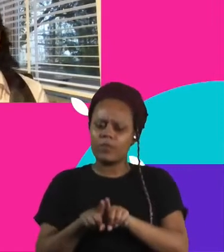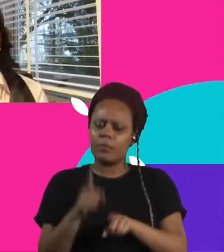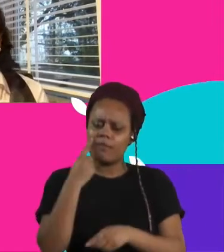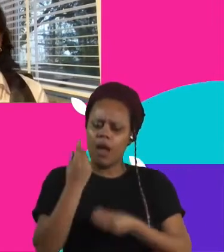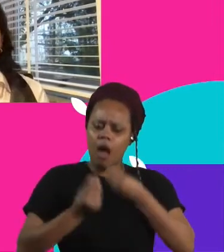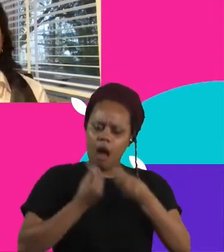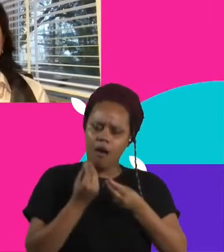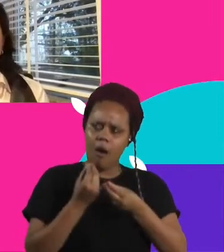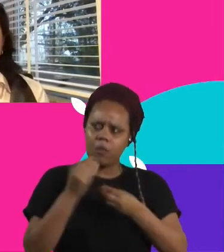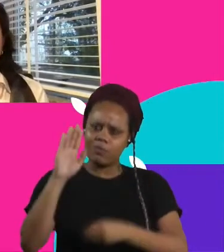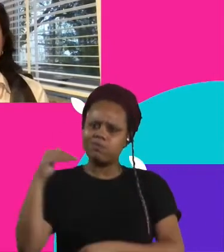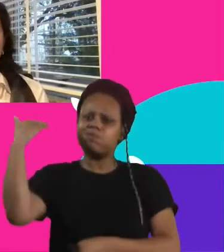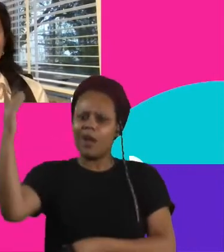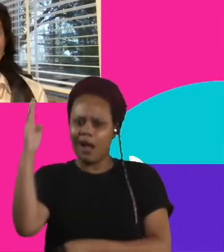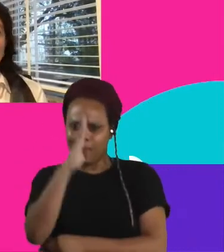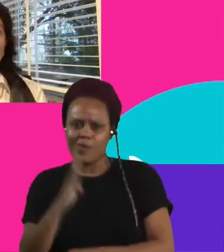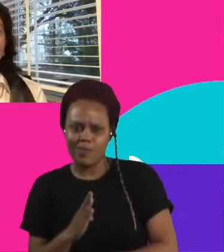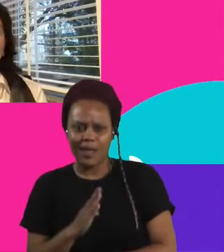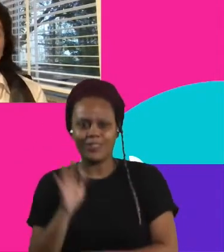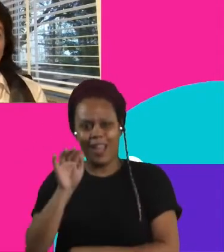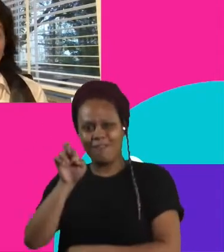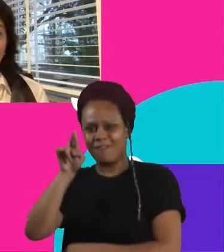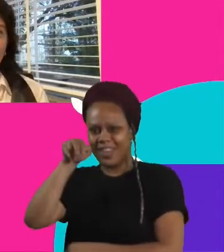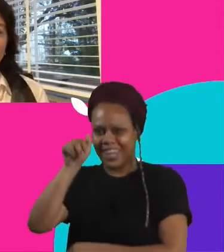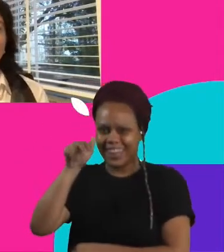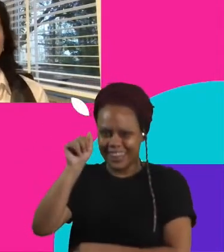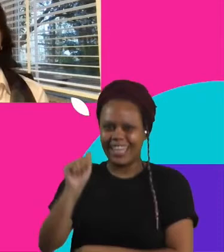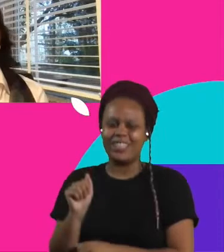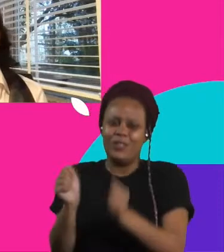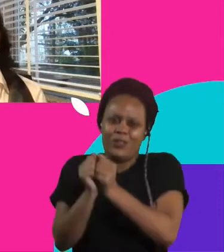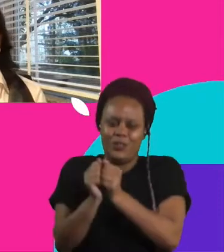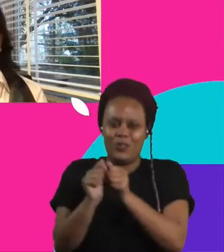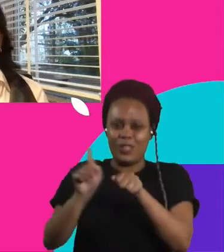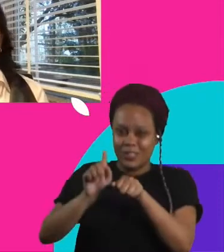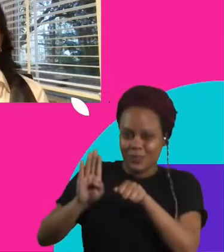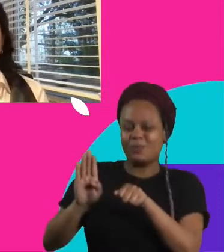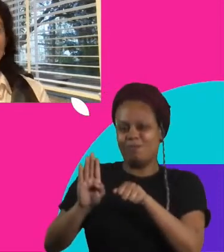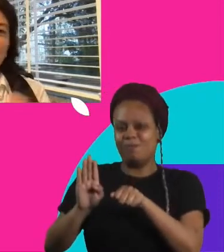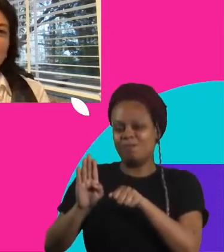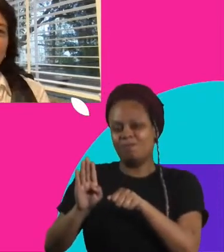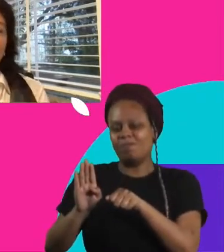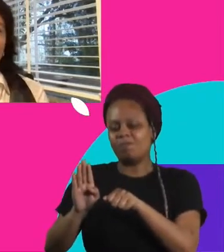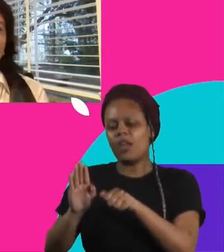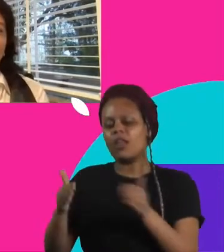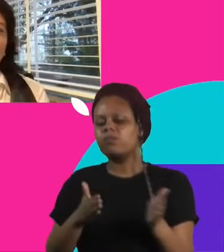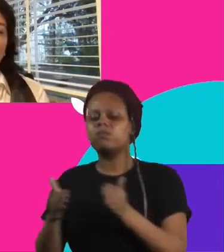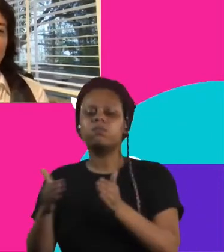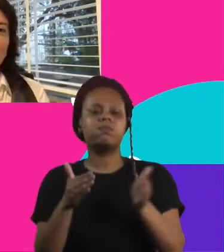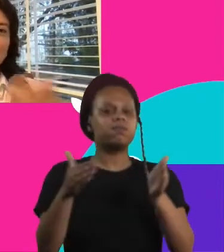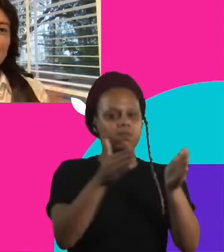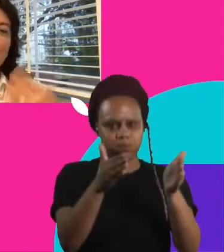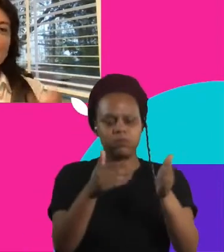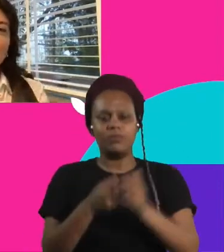faz lá fora. Fernanda e sua turma têm feito um trabalho primoroso nessa direção, e para a gente é uma alegria estar aqui,